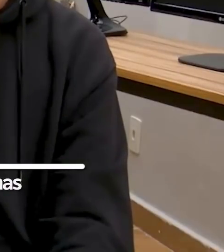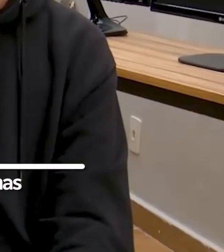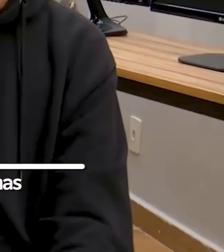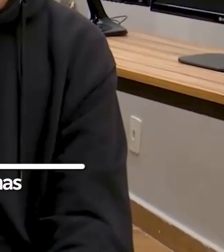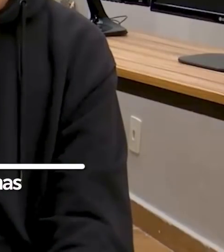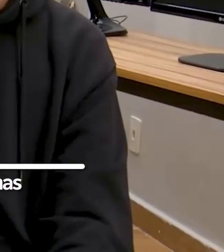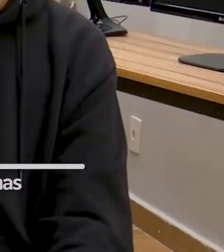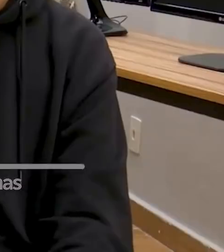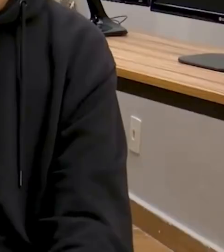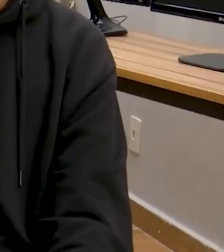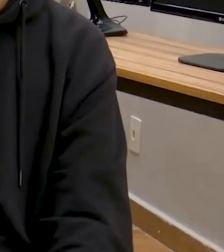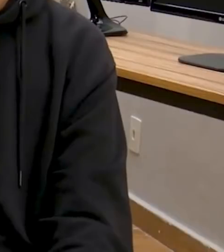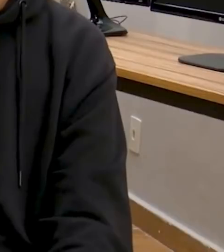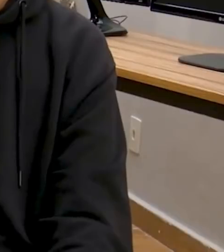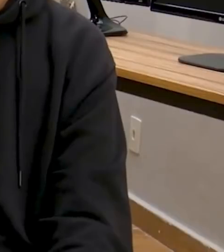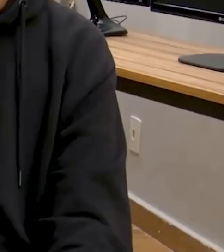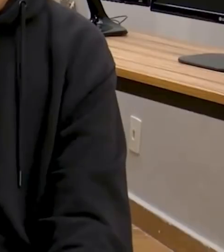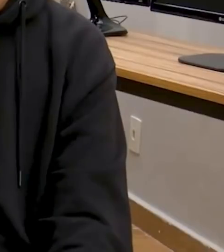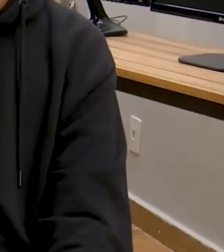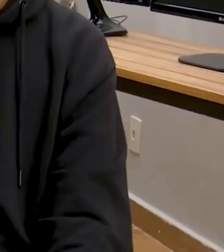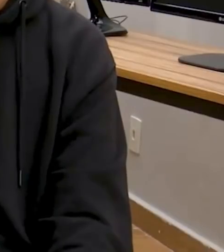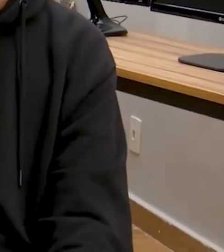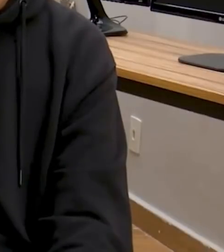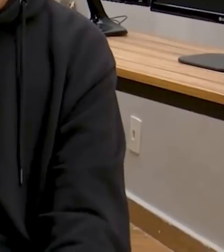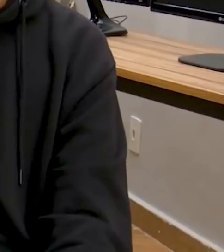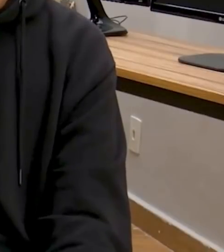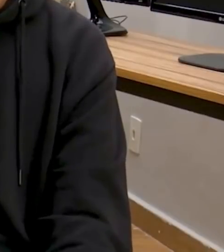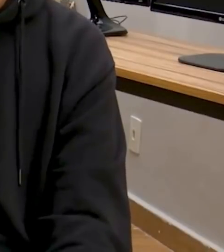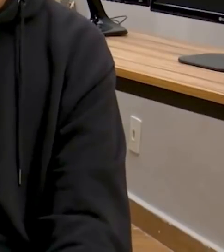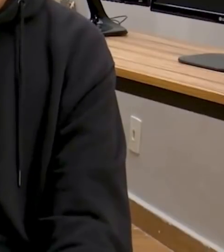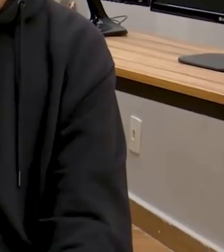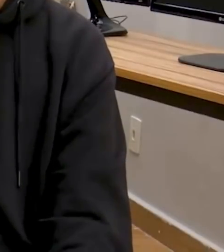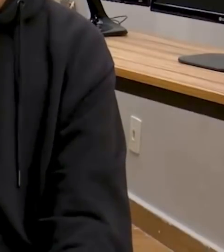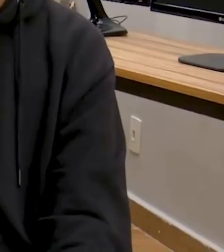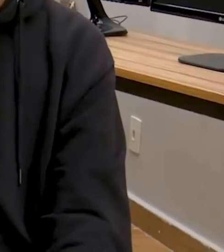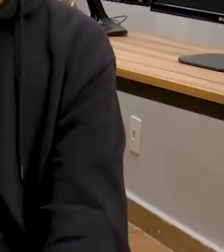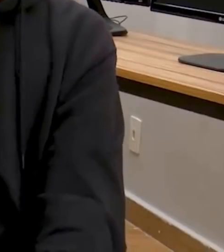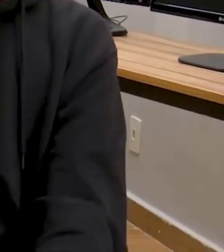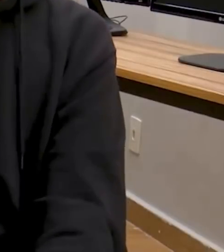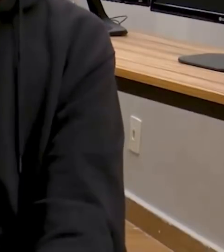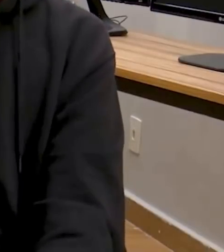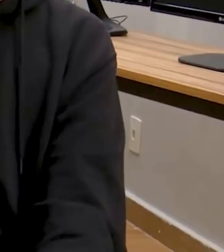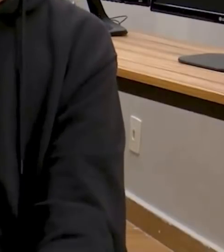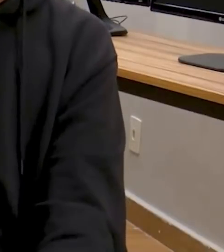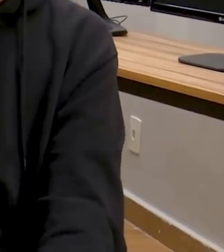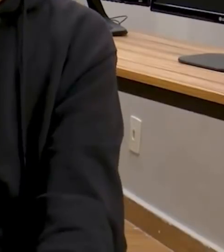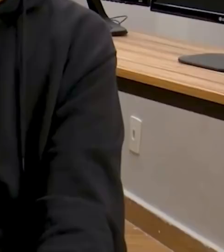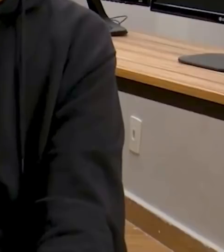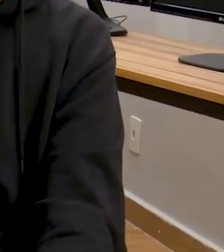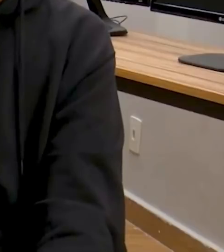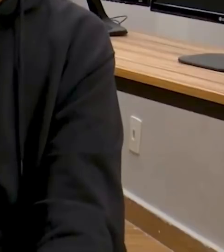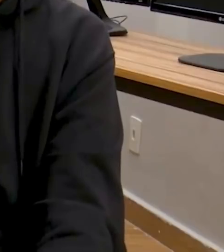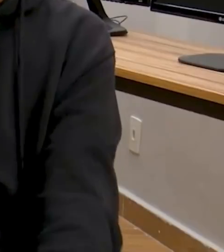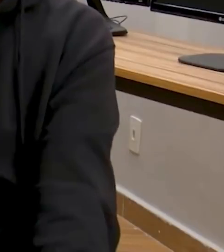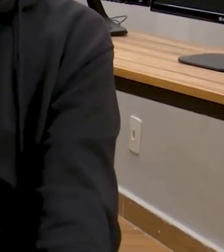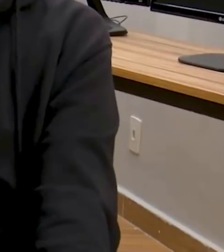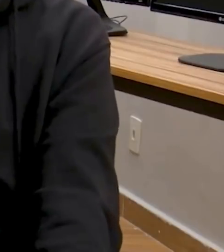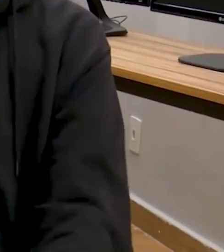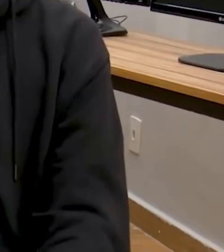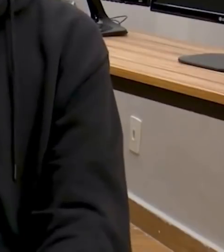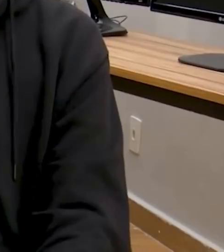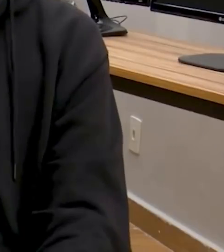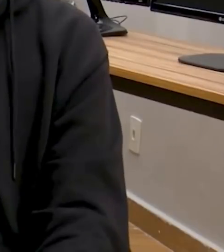quarto, você pode construir algo concreto que vai impactar a vida de milhões de pessoas. É possível aprender em qualquer lugar onde a